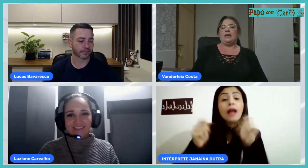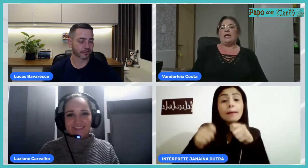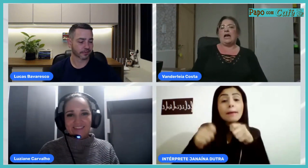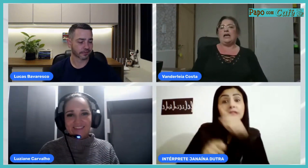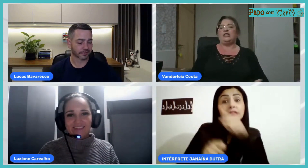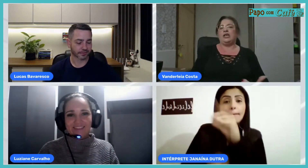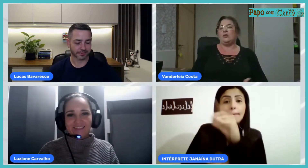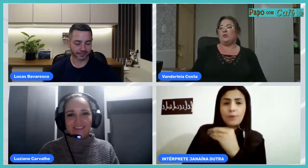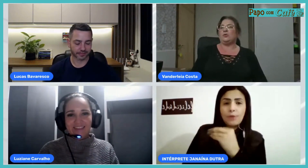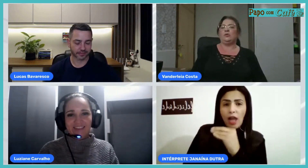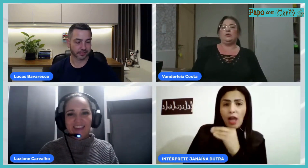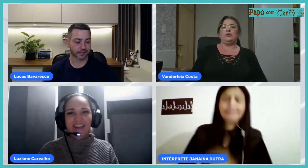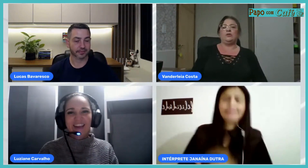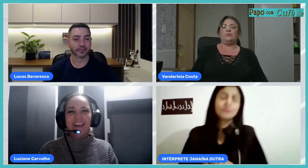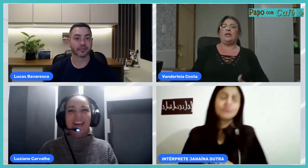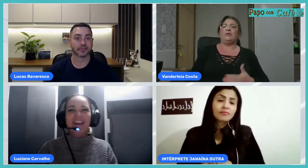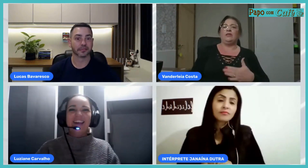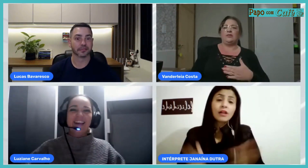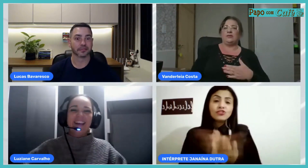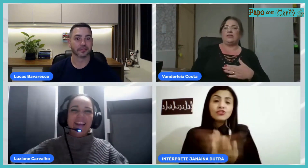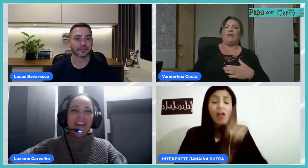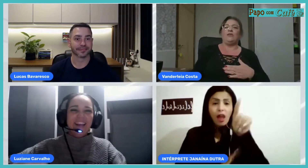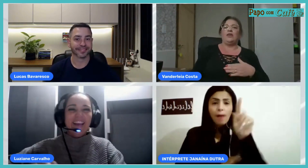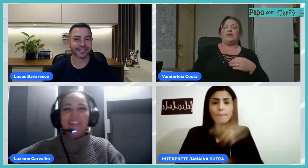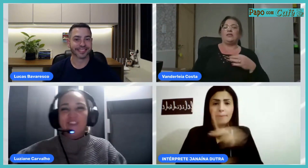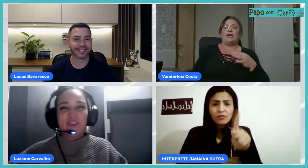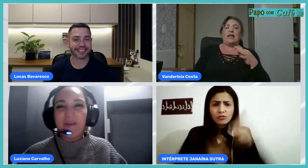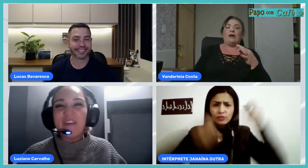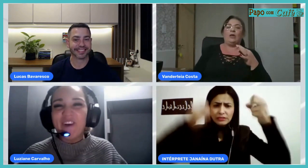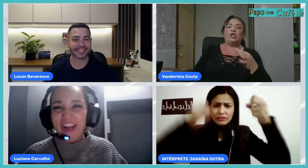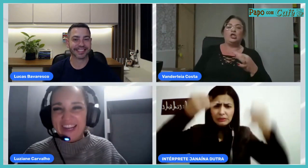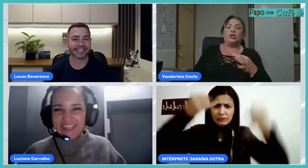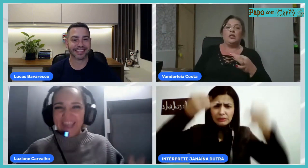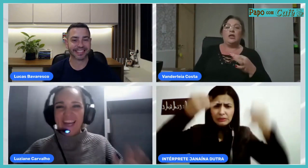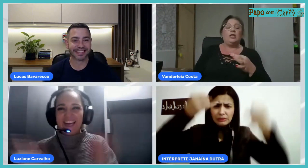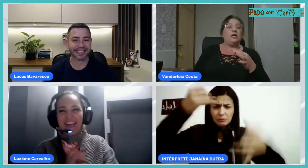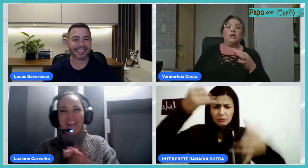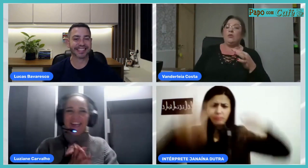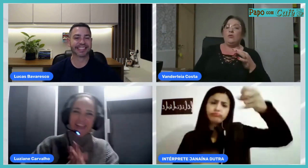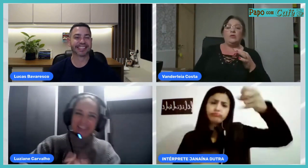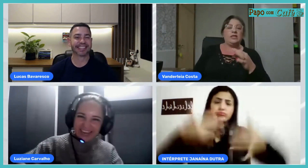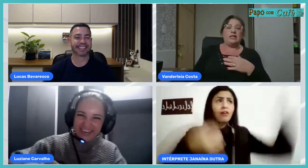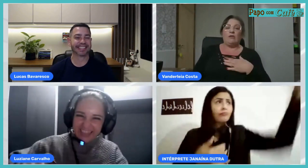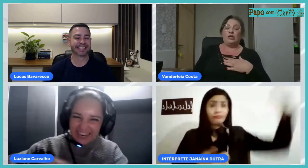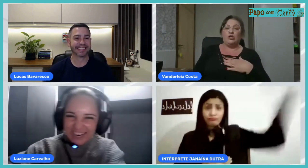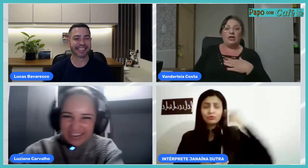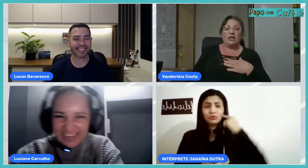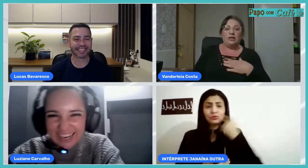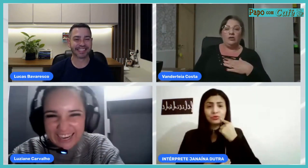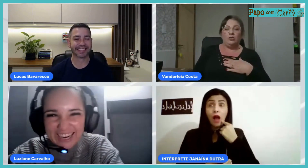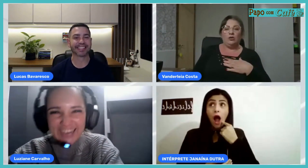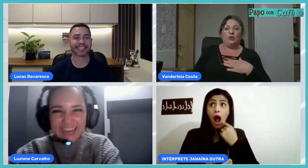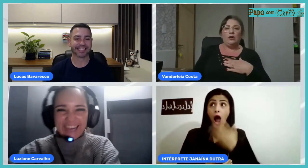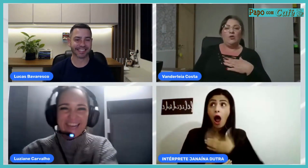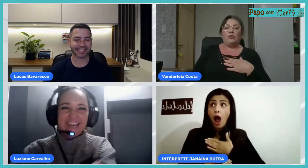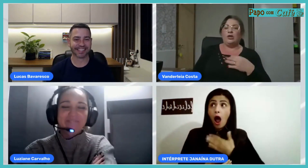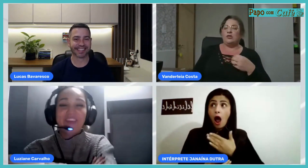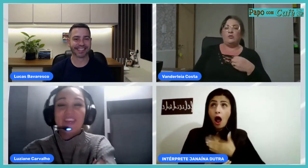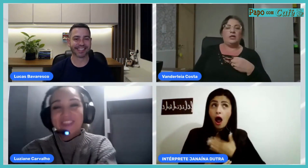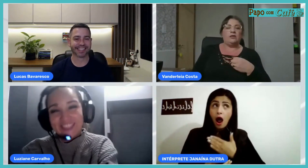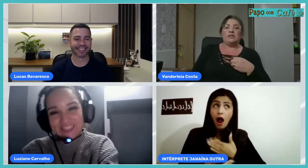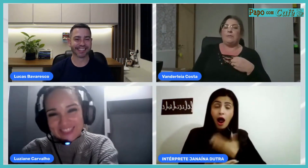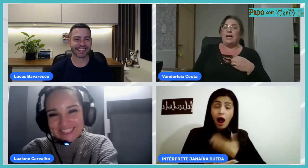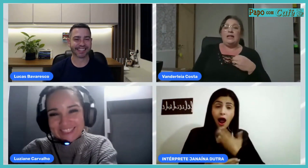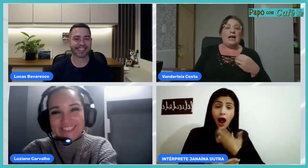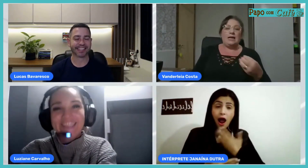falar, explicar, e chega um surdo, eu digo, meu Deus do céu. Aí tu te apavora. Não, eu saí da aula chorando, porque